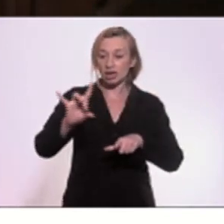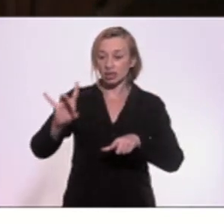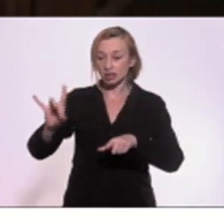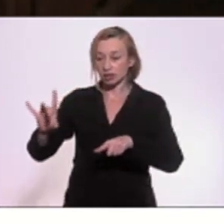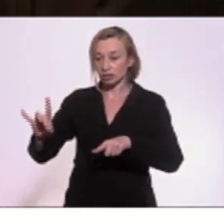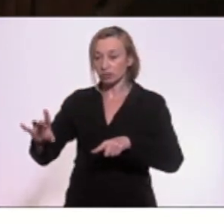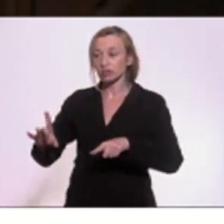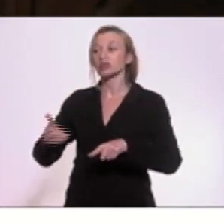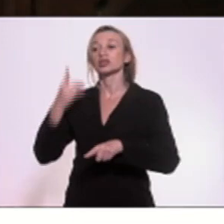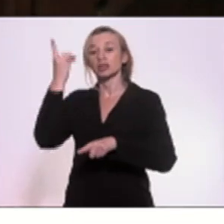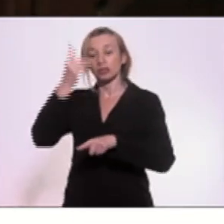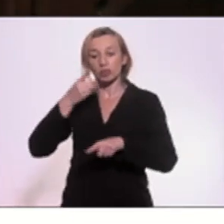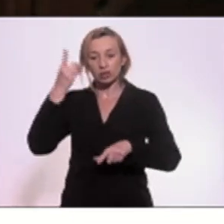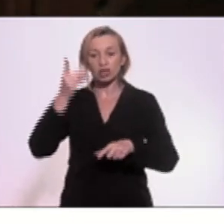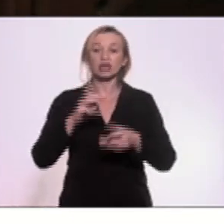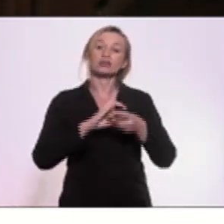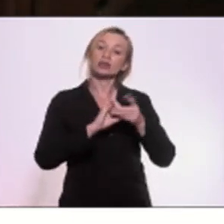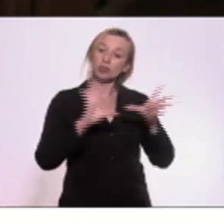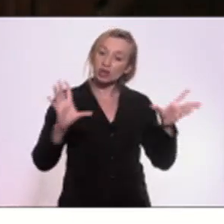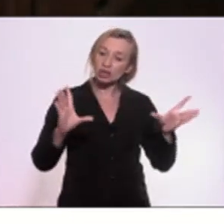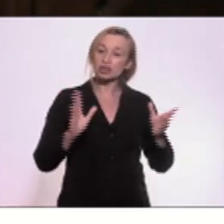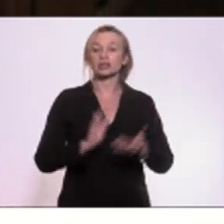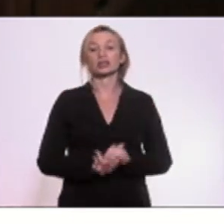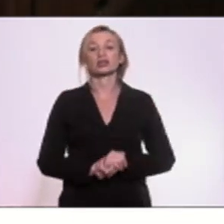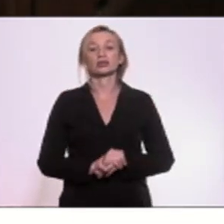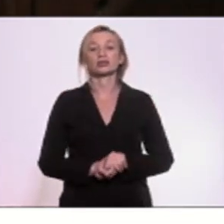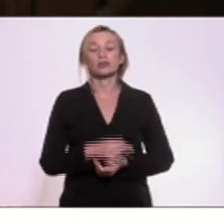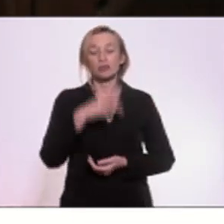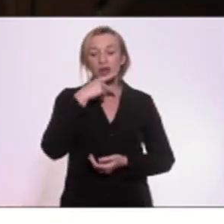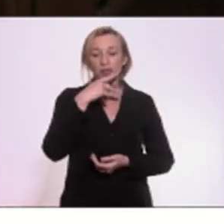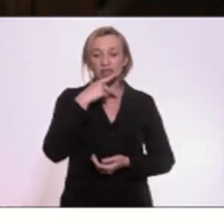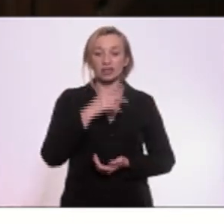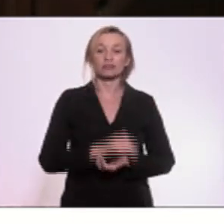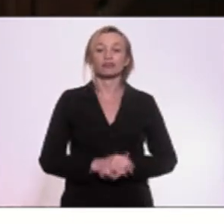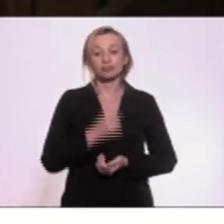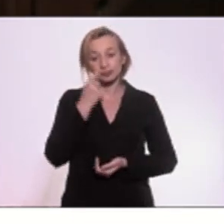preceitos importantes para a democracia, não para o parlamentar em si mesmo.